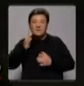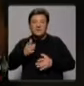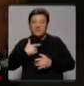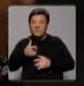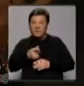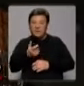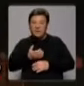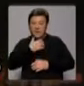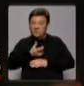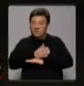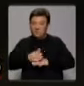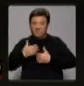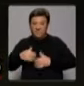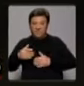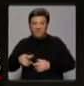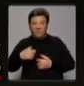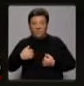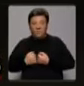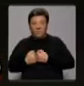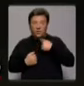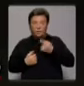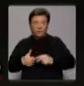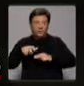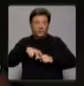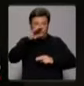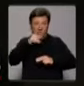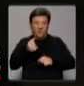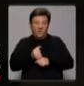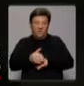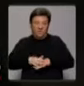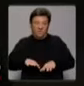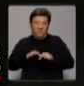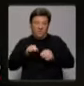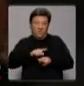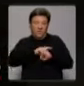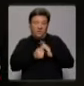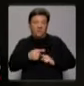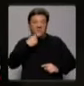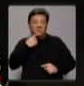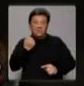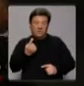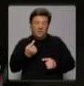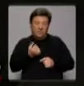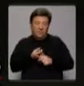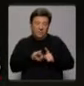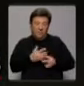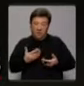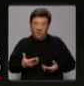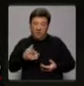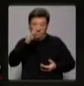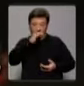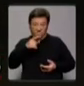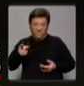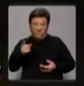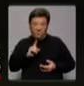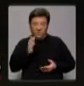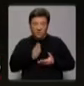comade contar na no na oposição e depois chega ao governo e faz exatamente o contrário do que disse é preciso dizer que o atual governo